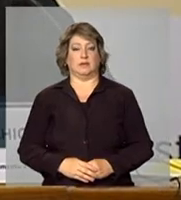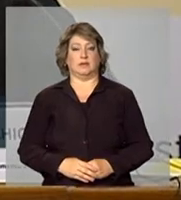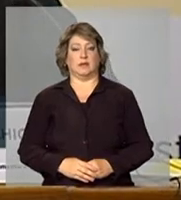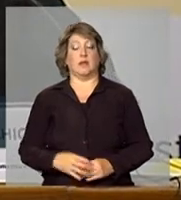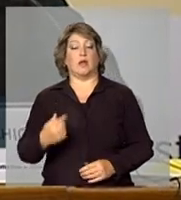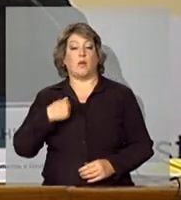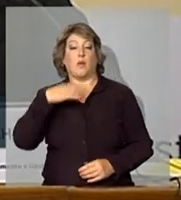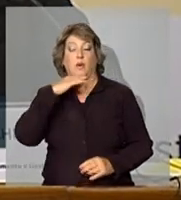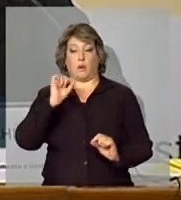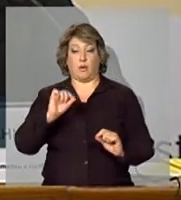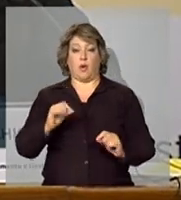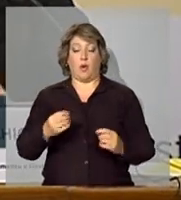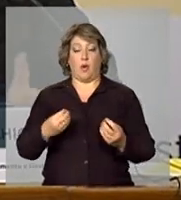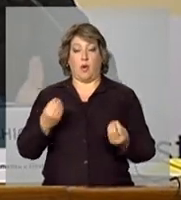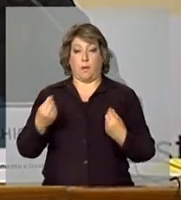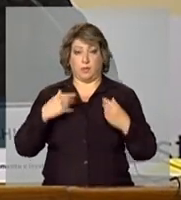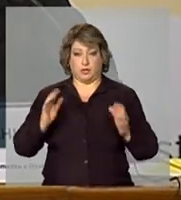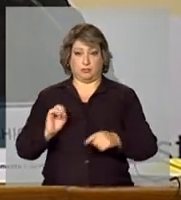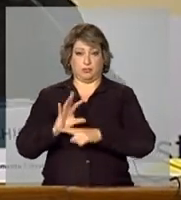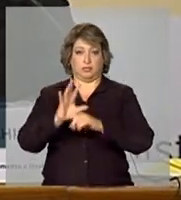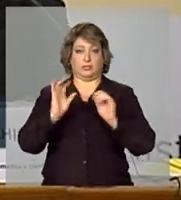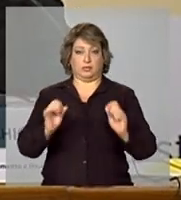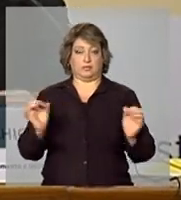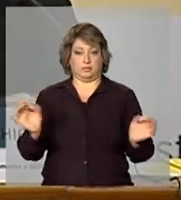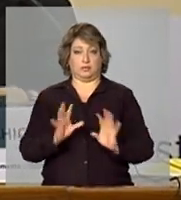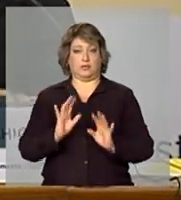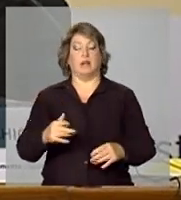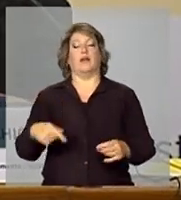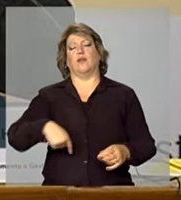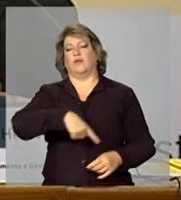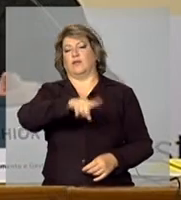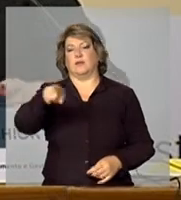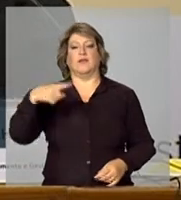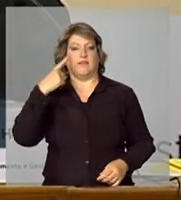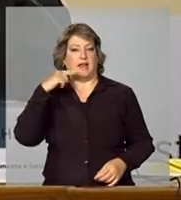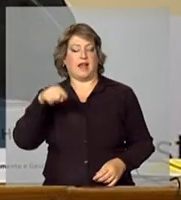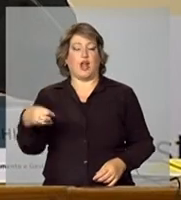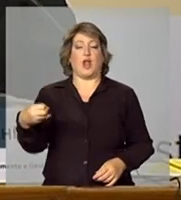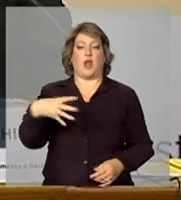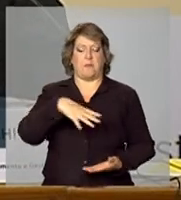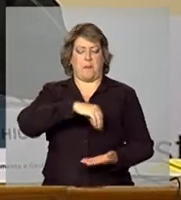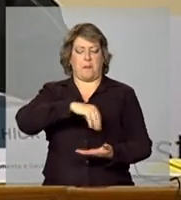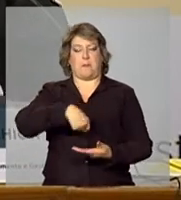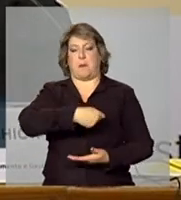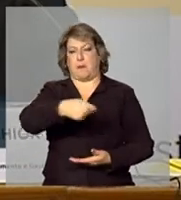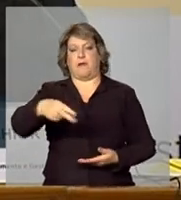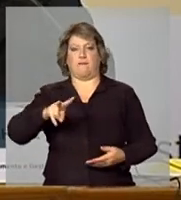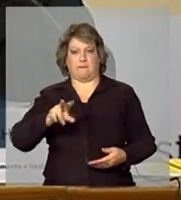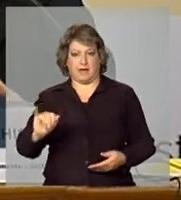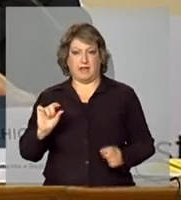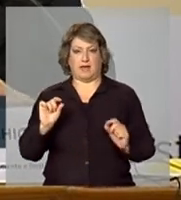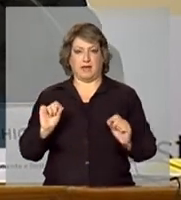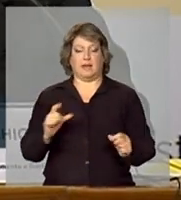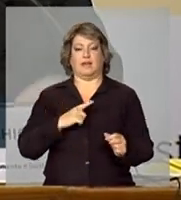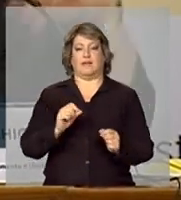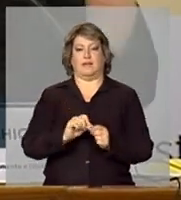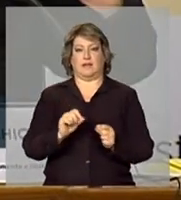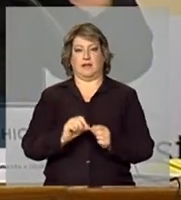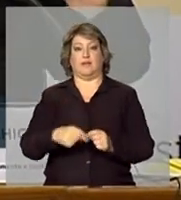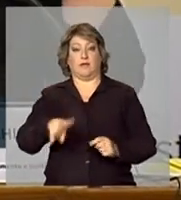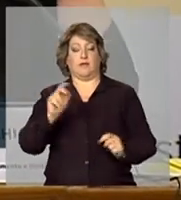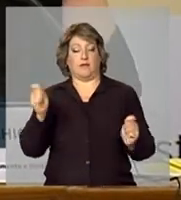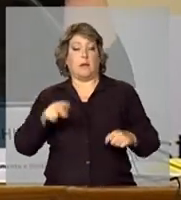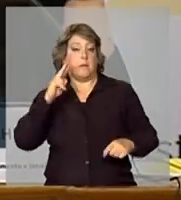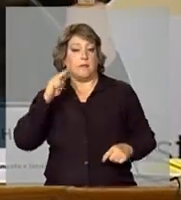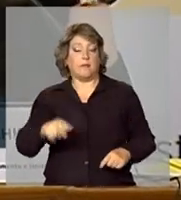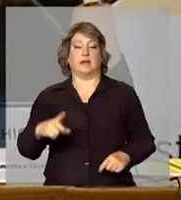como a gente fechou a apresentação agora tá lá vai vir quentinha na mão de vocês a cópia daqui a pouco que está sendo feita que